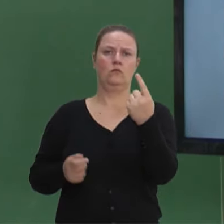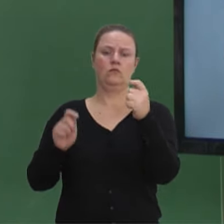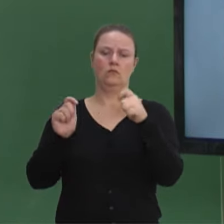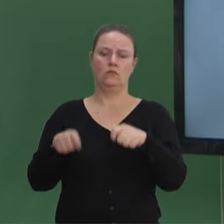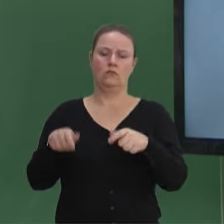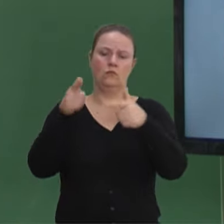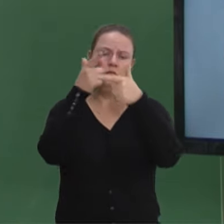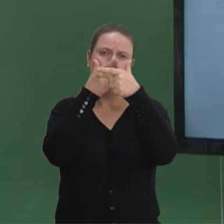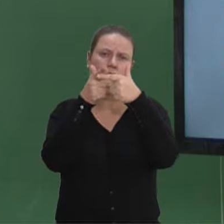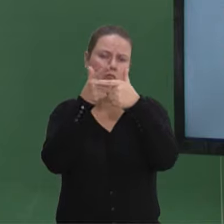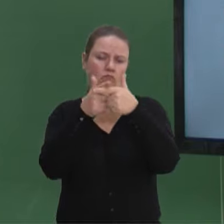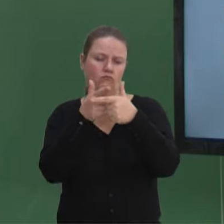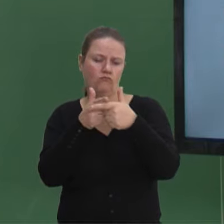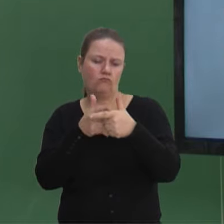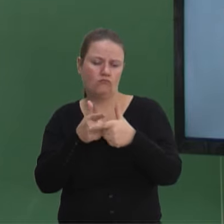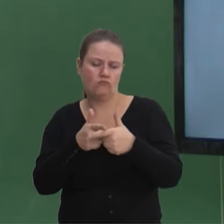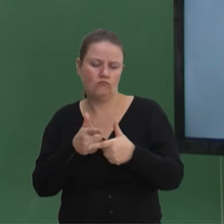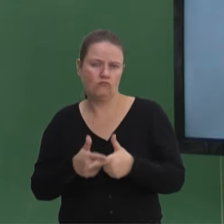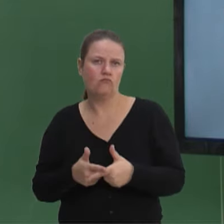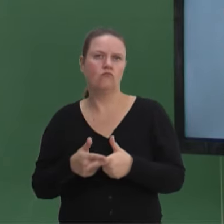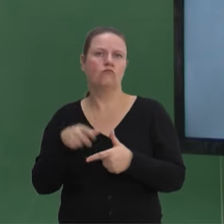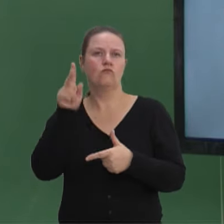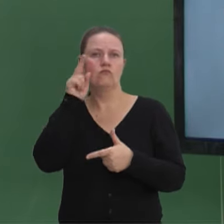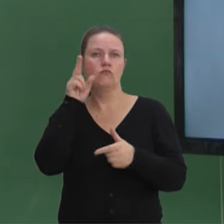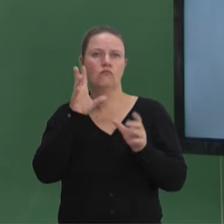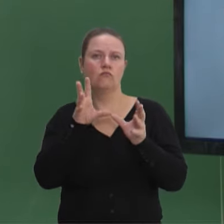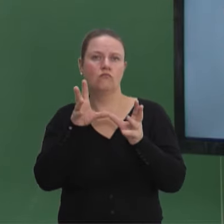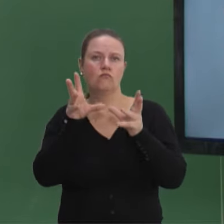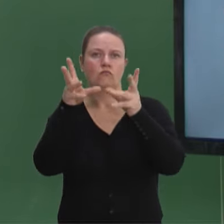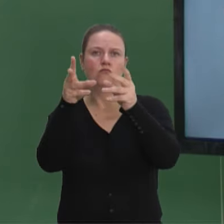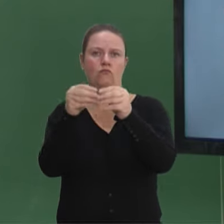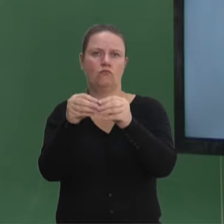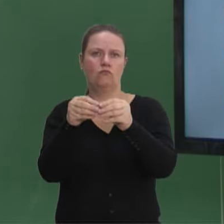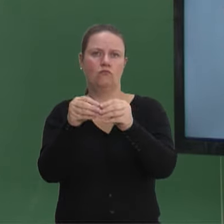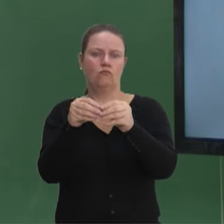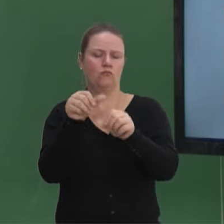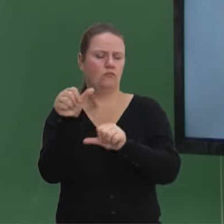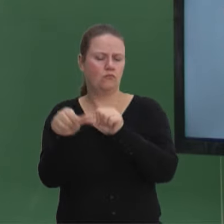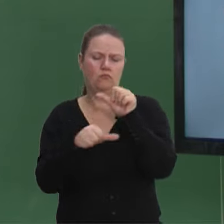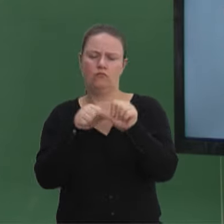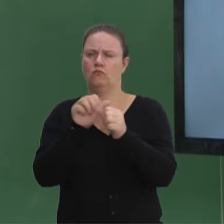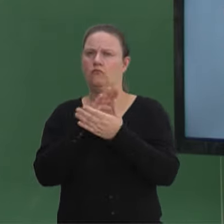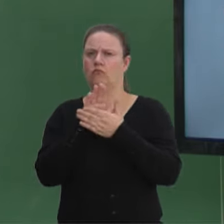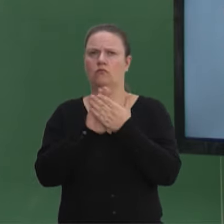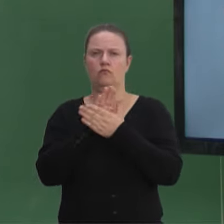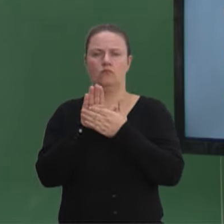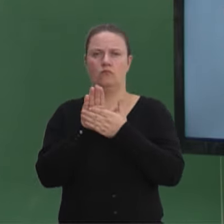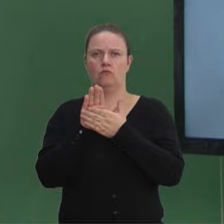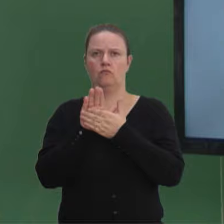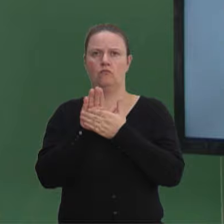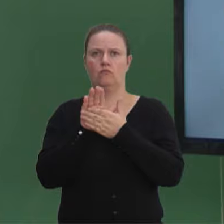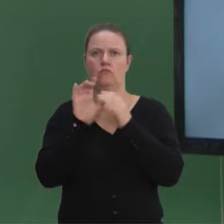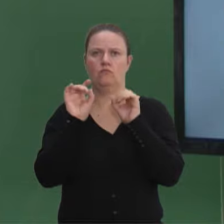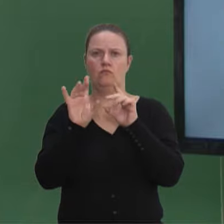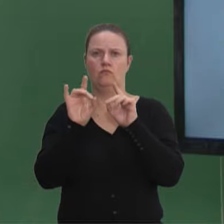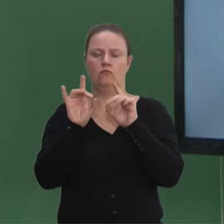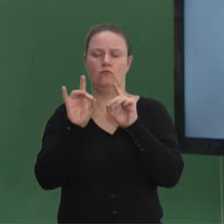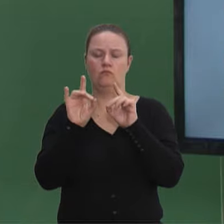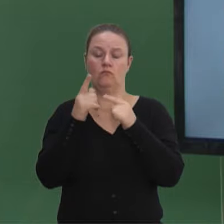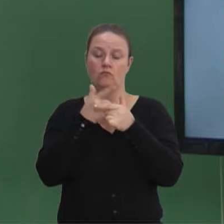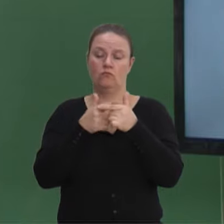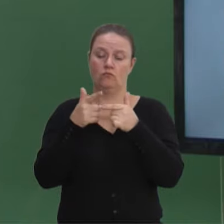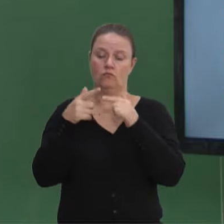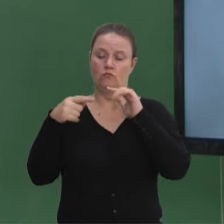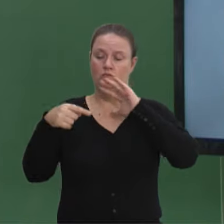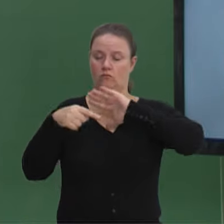todo mundo, lembrando, se eu dividir todo mundo, não vou alterar, por menos